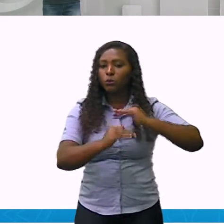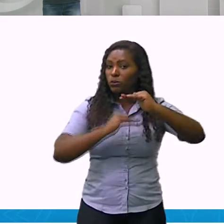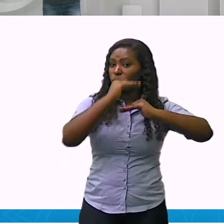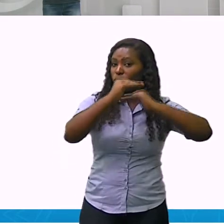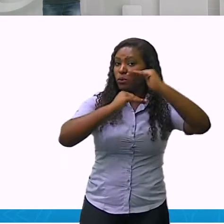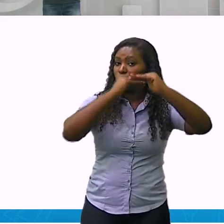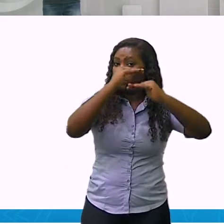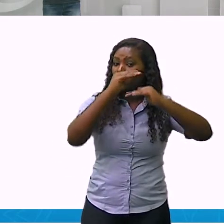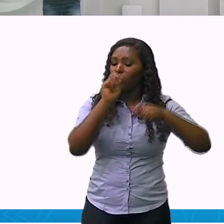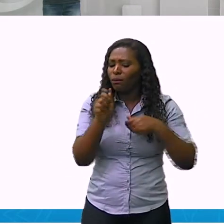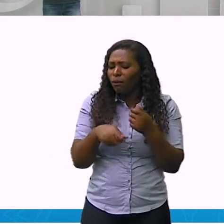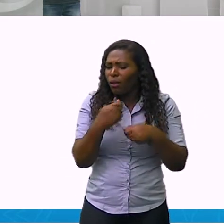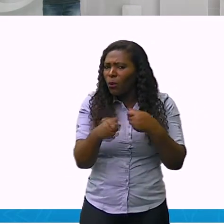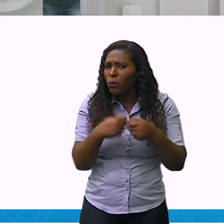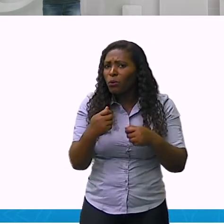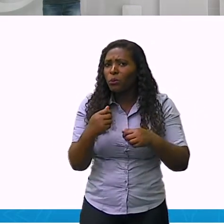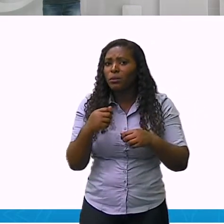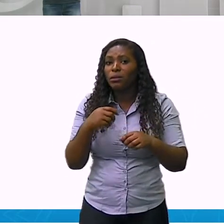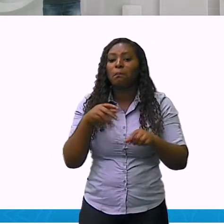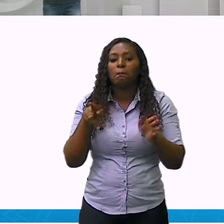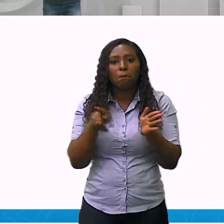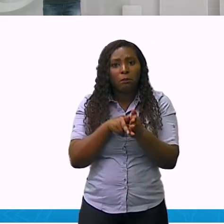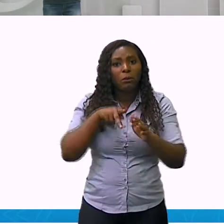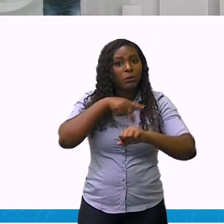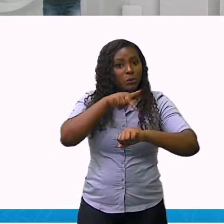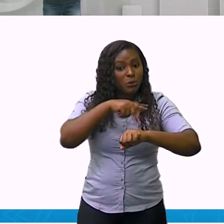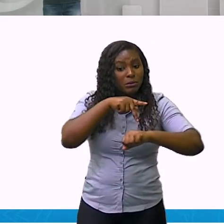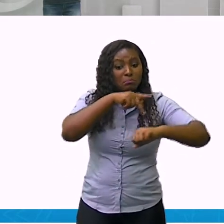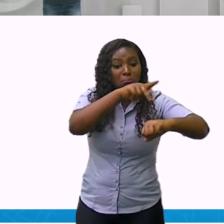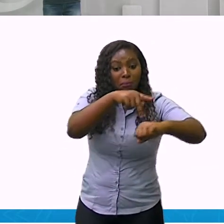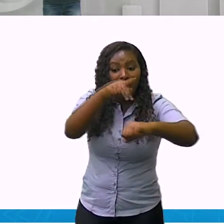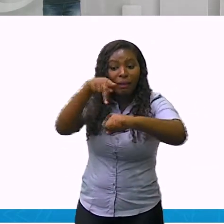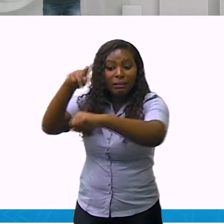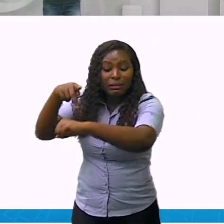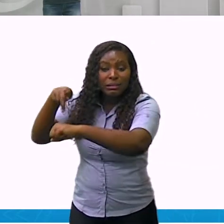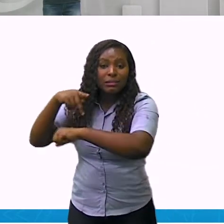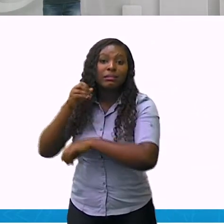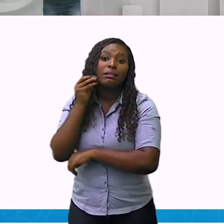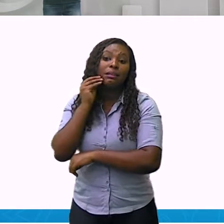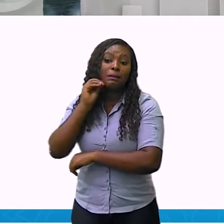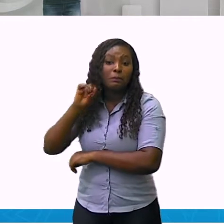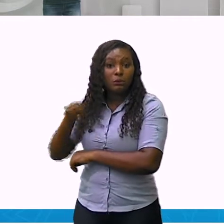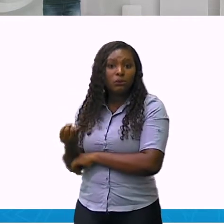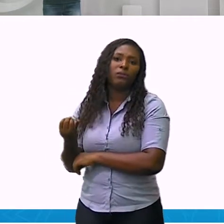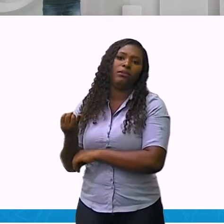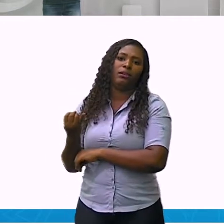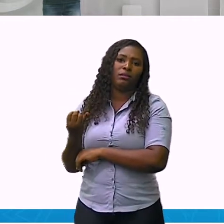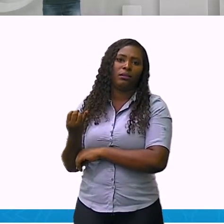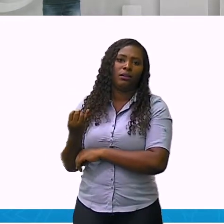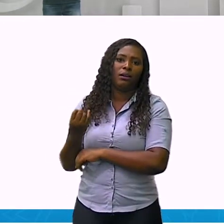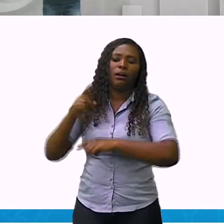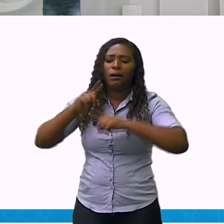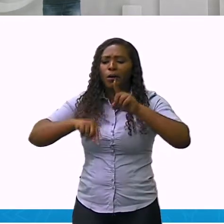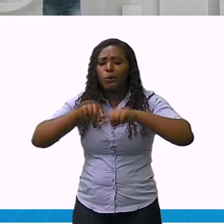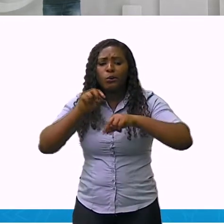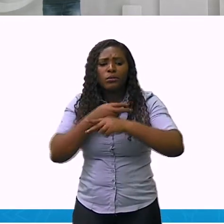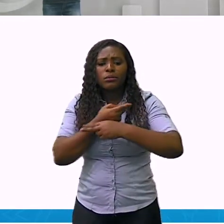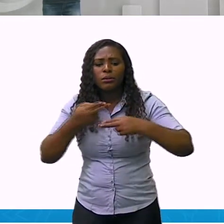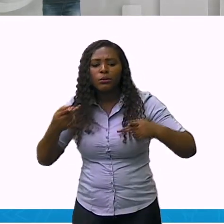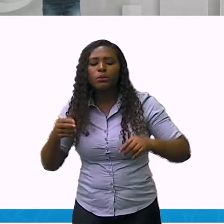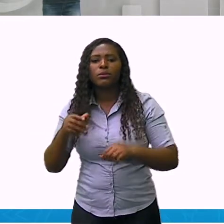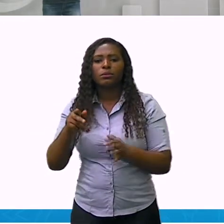países. E isto ocorre a partir do aproveitamento dos recursos que estão